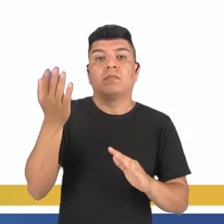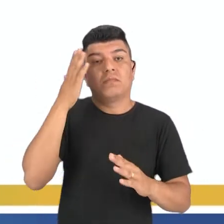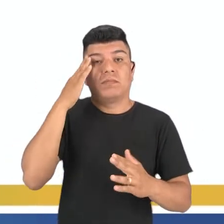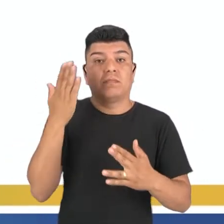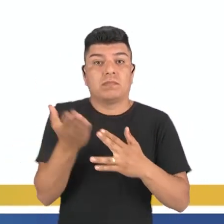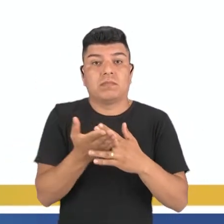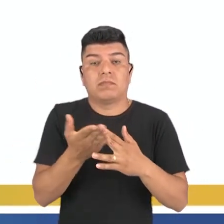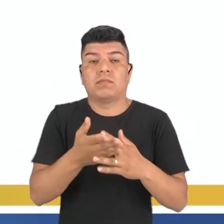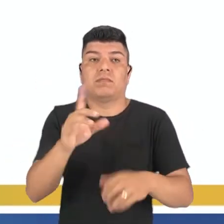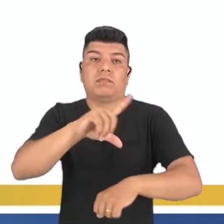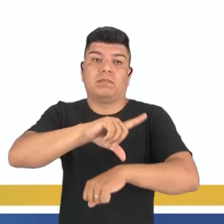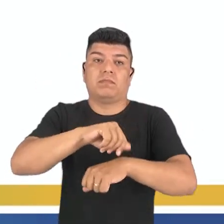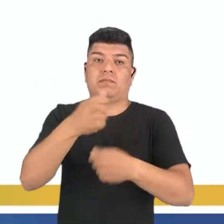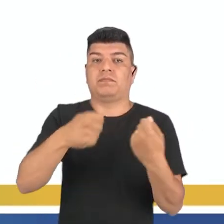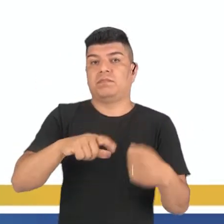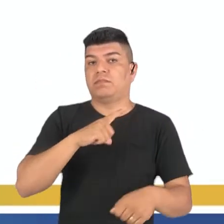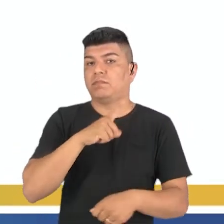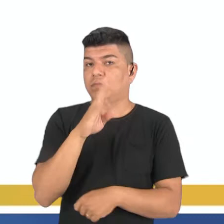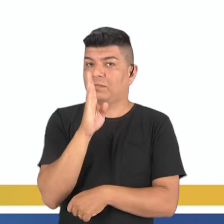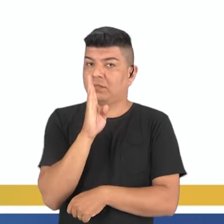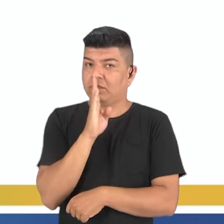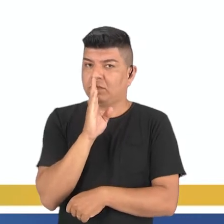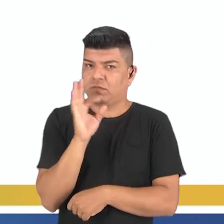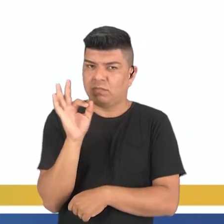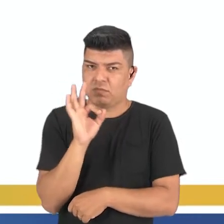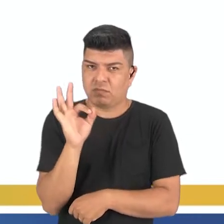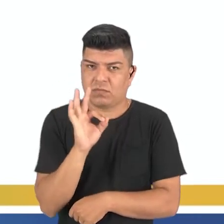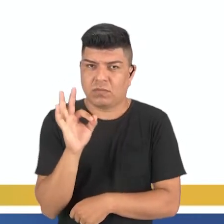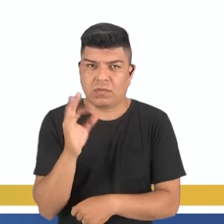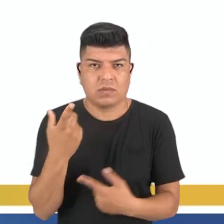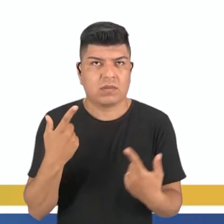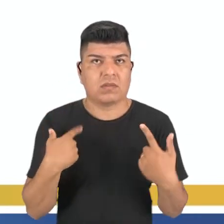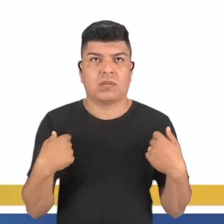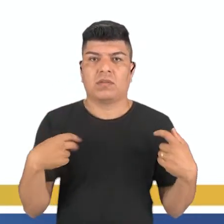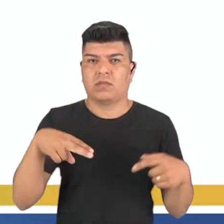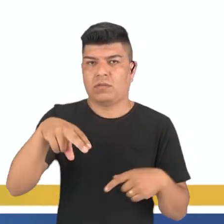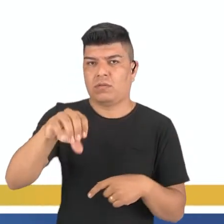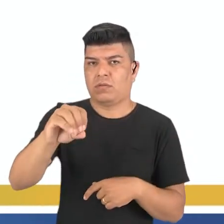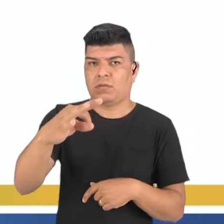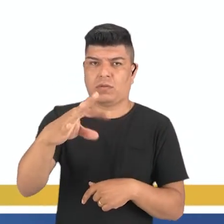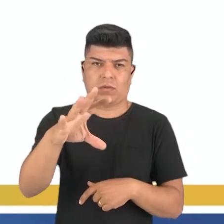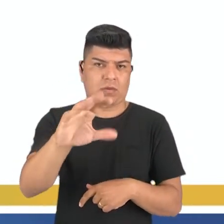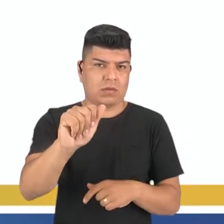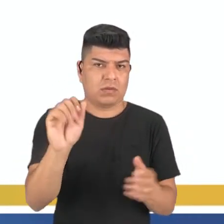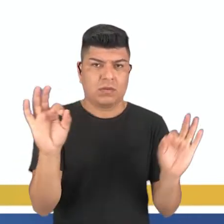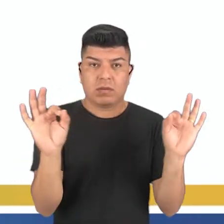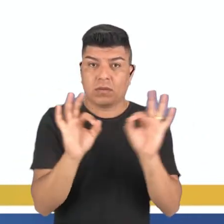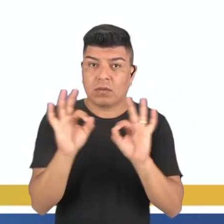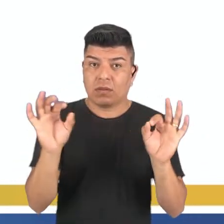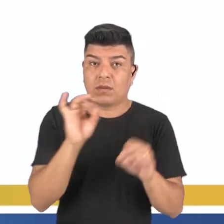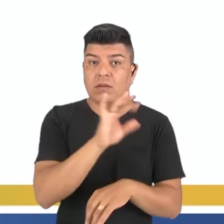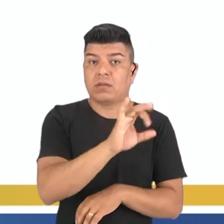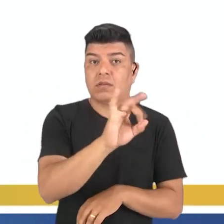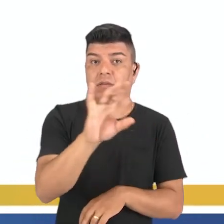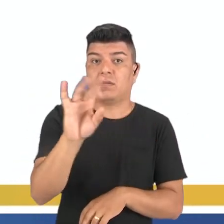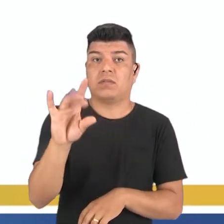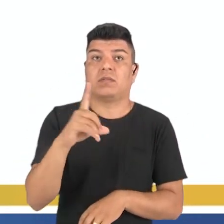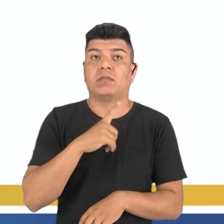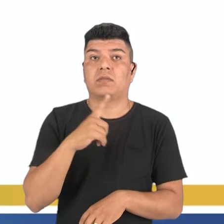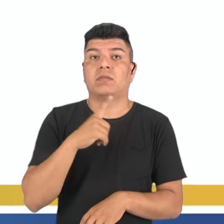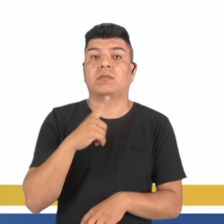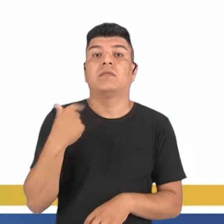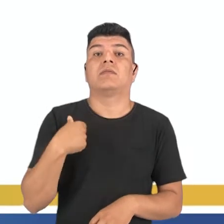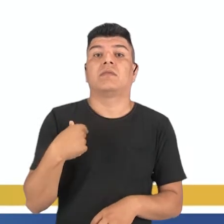em que deve haver silêncio, ou seja, nenhuma nota deve ser tocada nesse instante. Cada figura de som tem